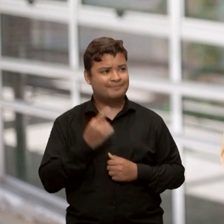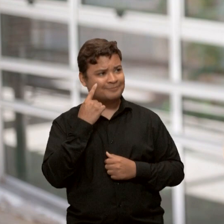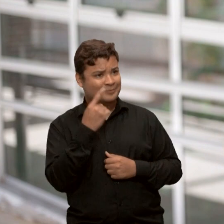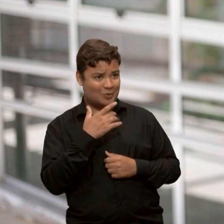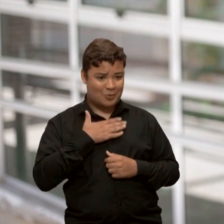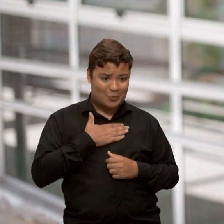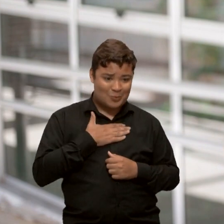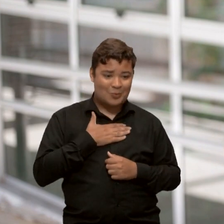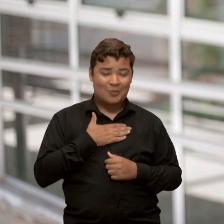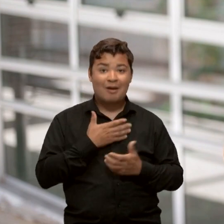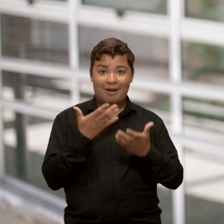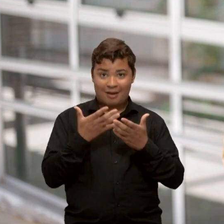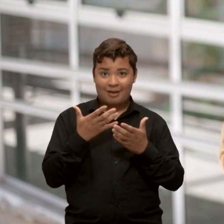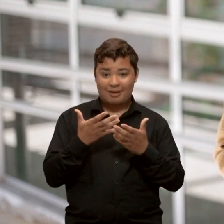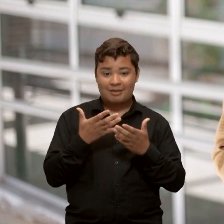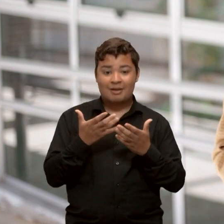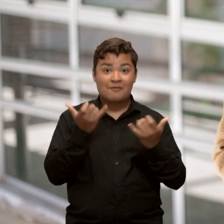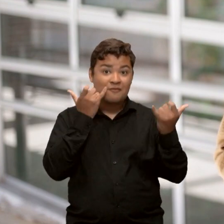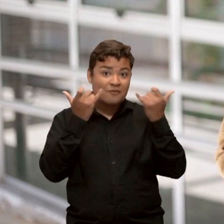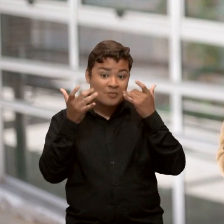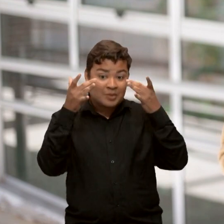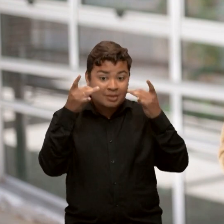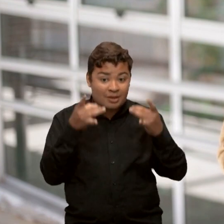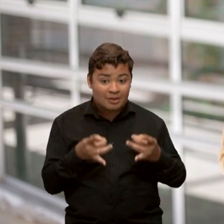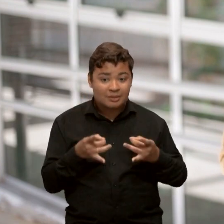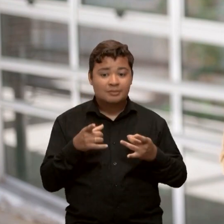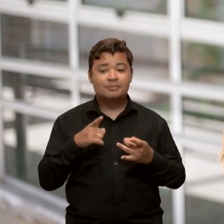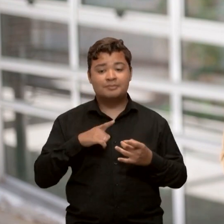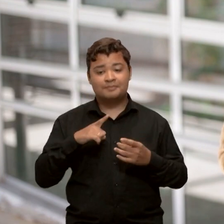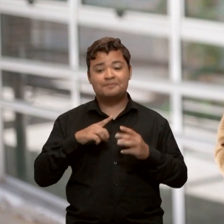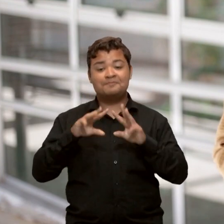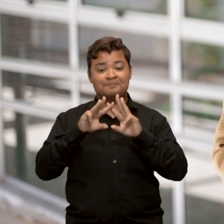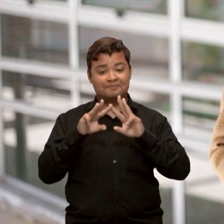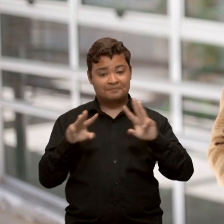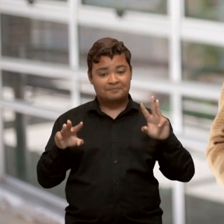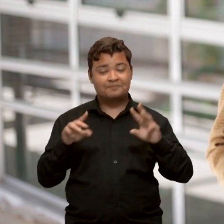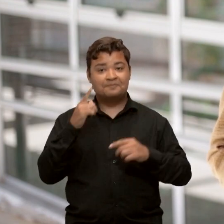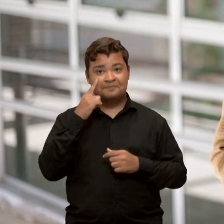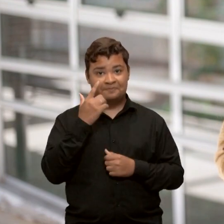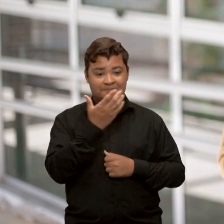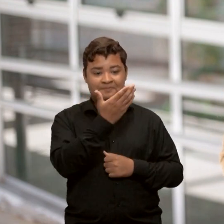e deseja se informar? Acesse o site